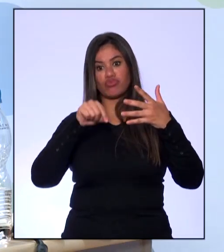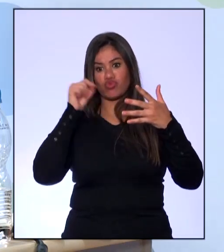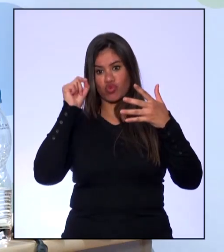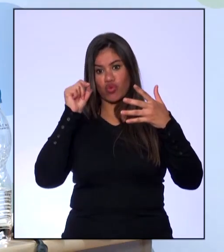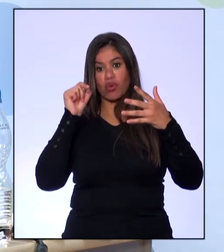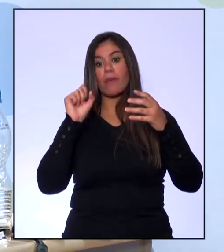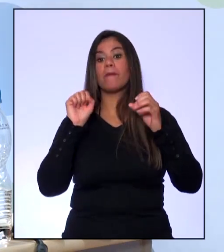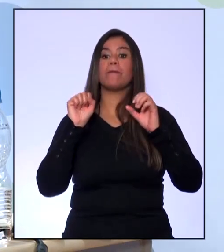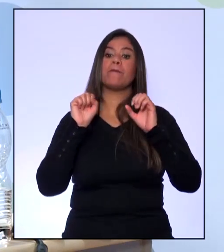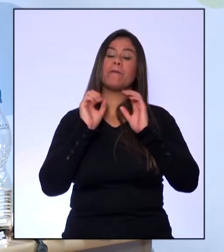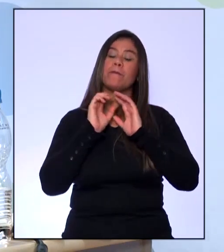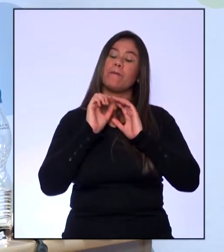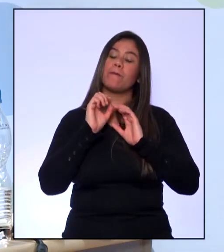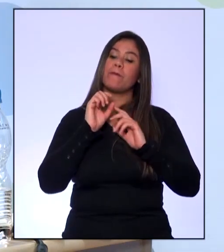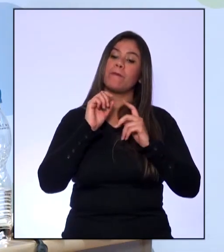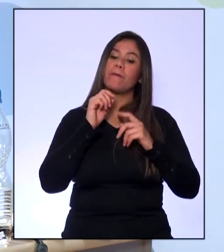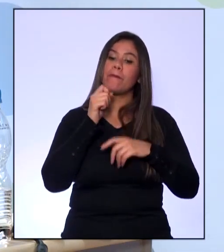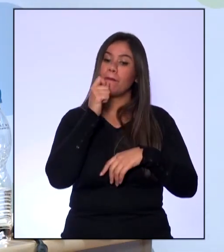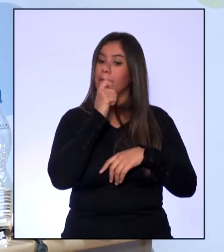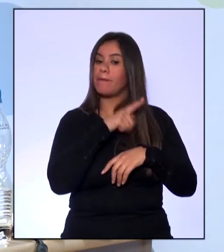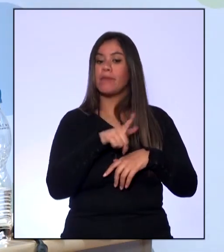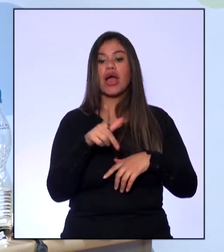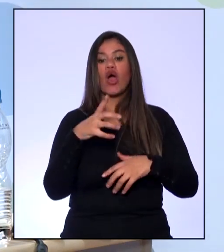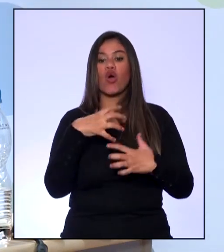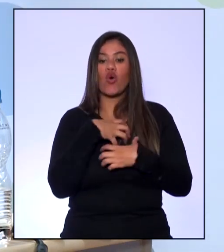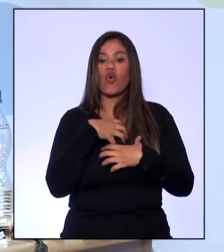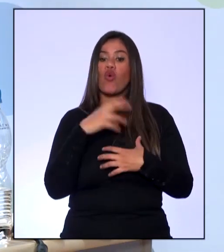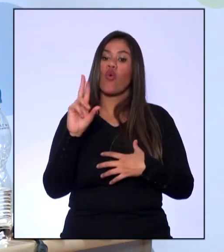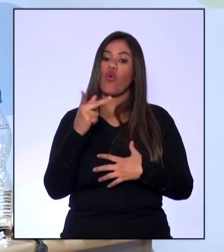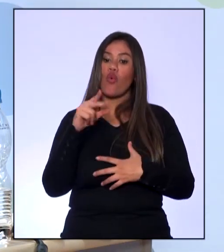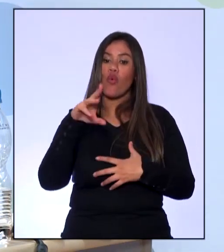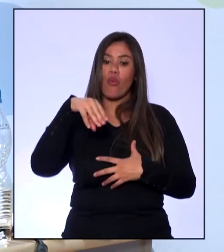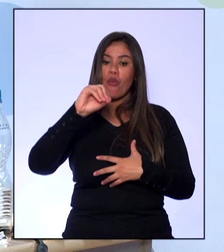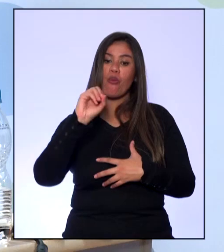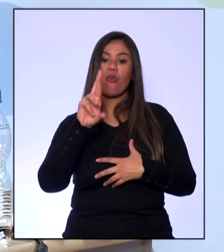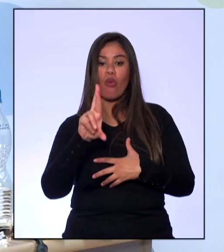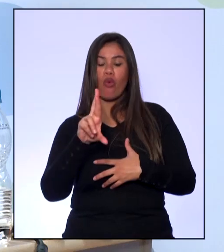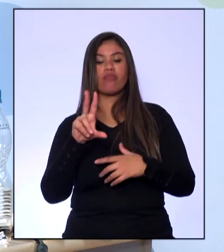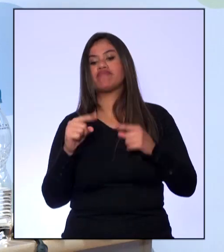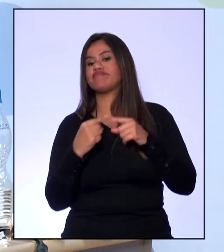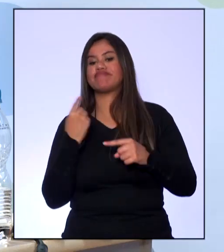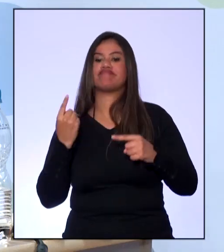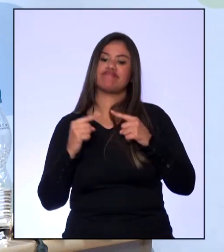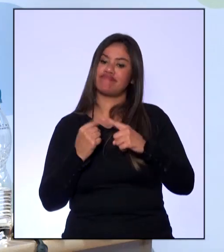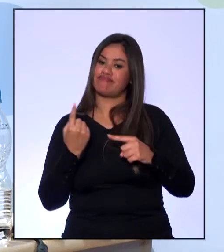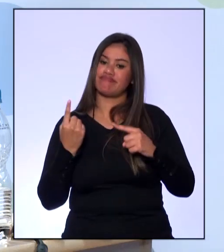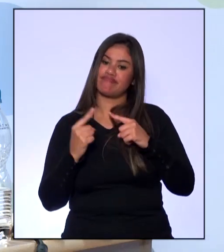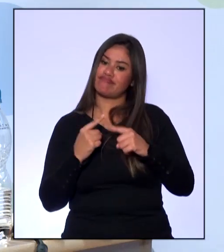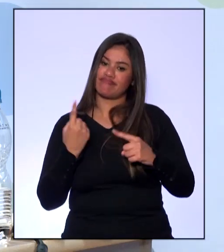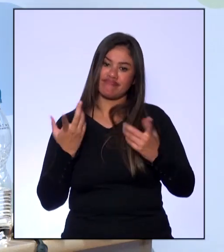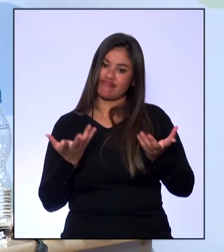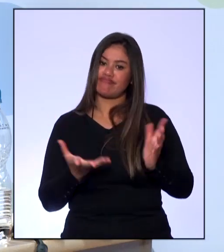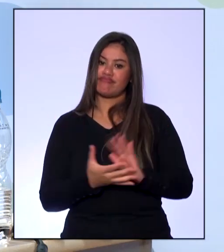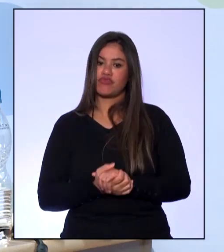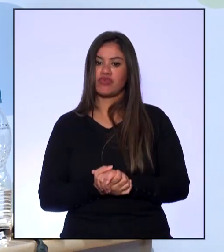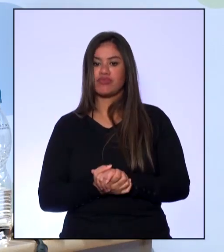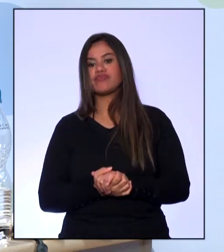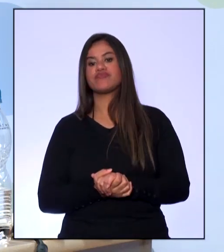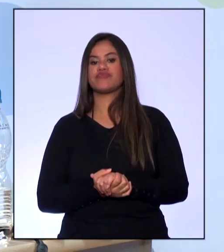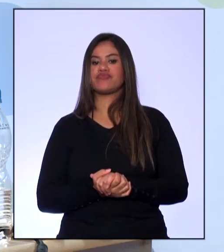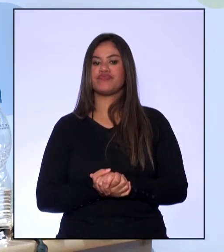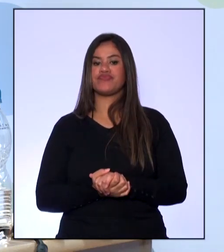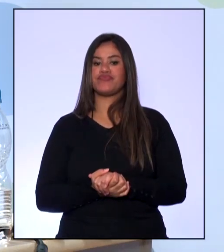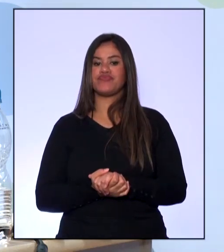O humor se dá quando eu falo uma coisa e faço outra. Tudo bem? Tudo bem